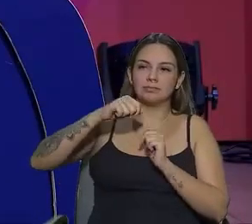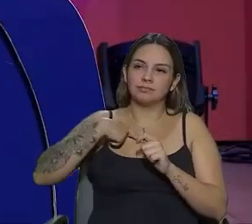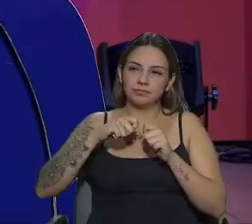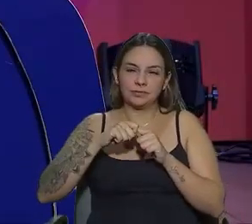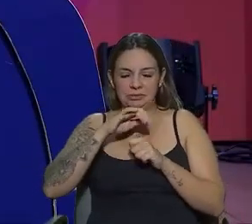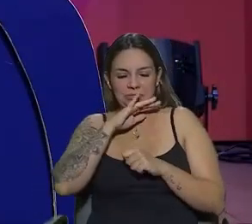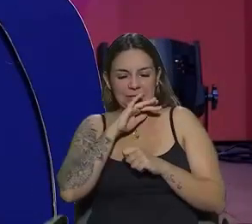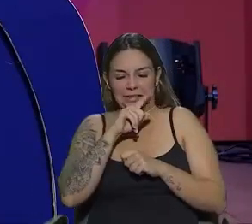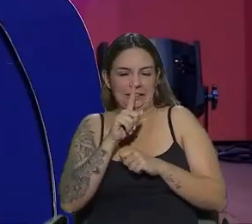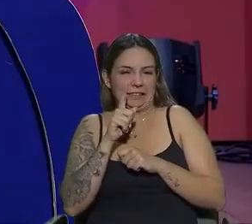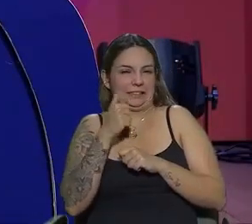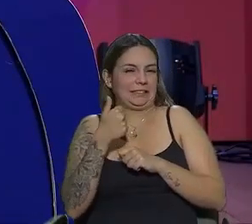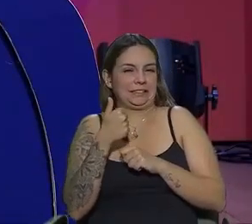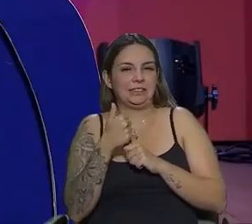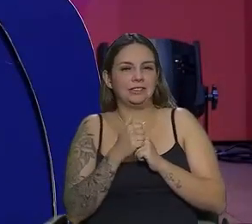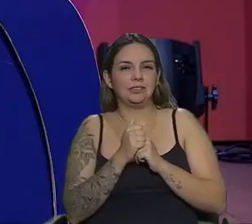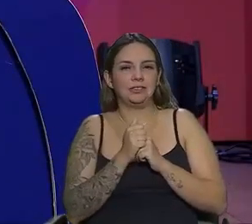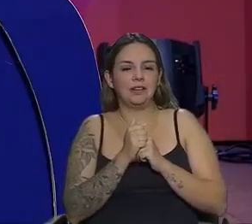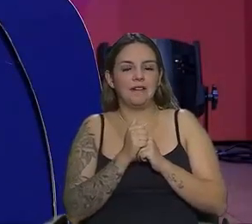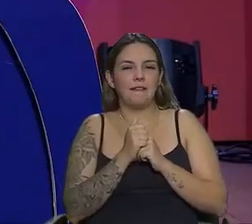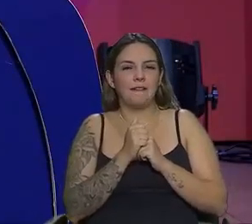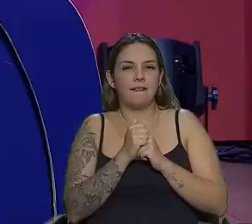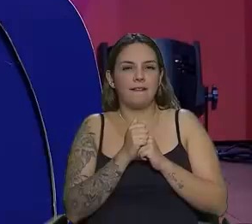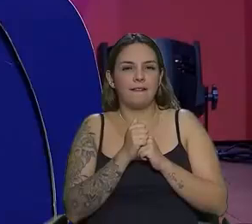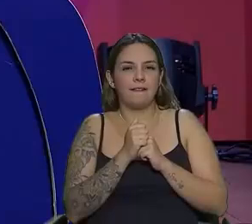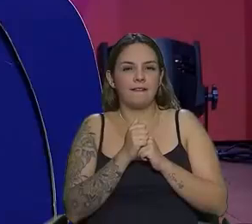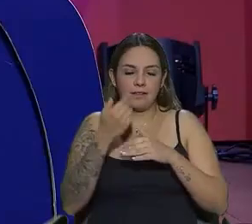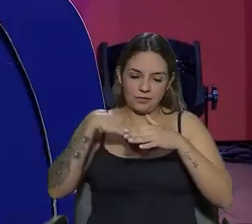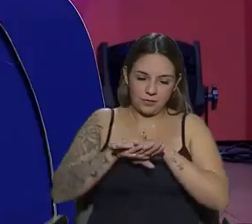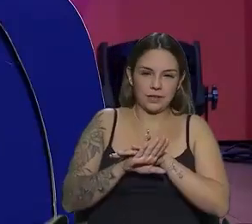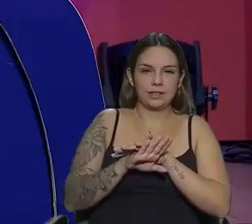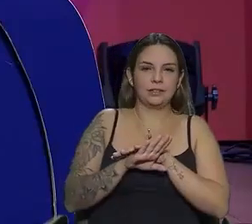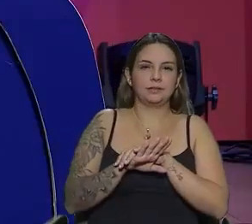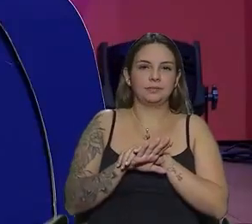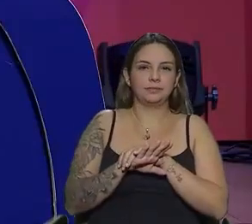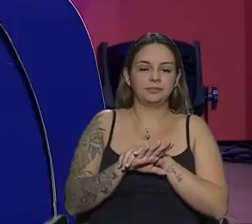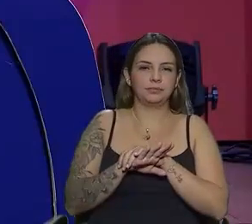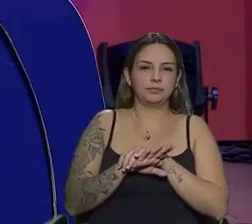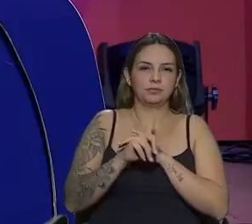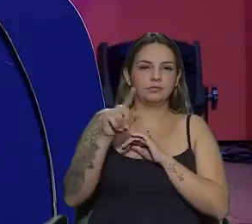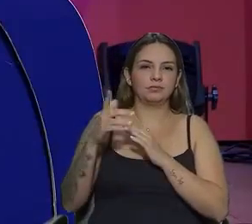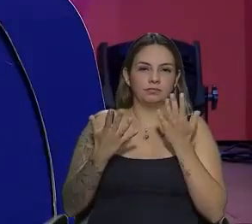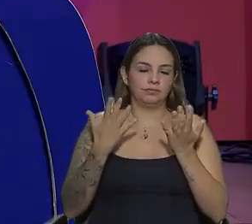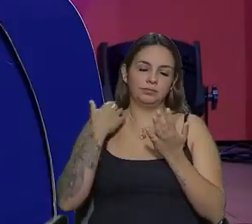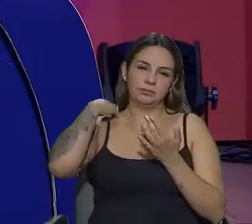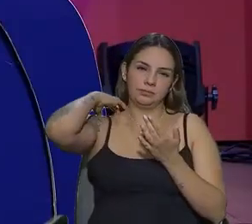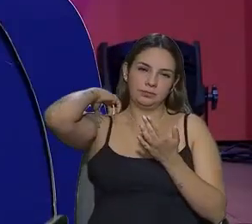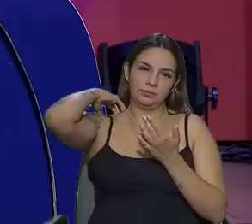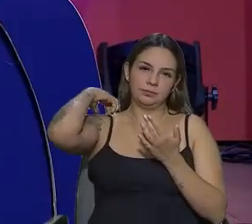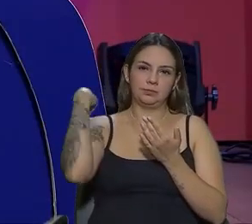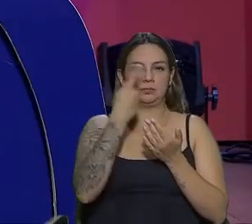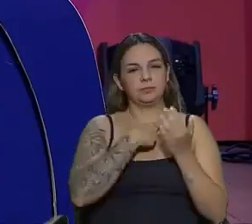estou fazendo uma merda, isso aqui não dá certo, né? Vou engavetar isso aqui. Então, é esse equilíbrio aí